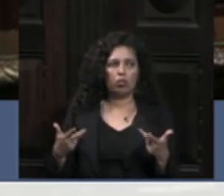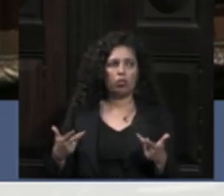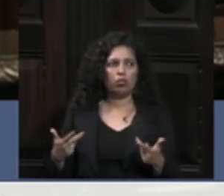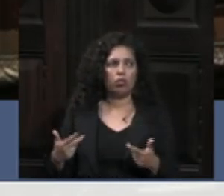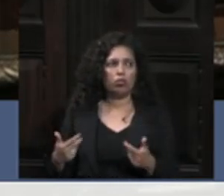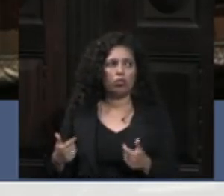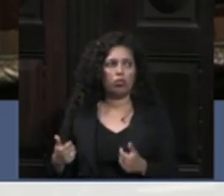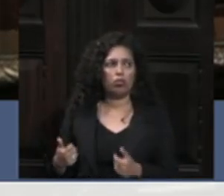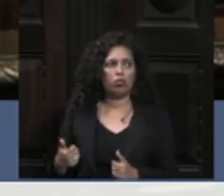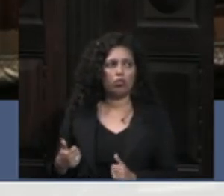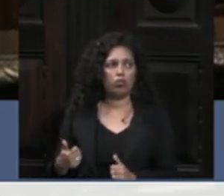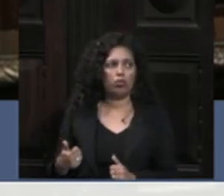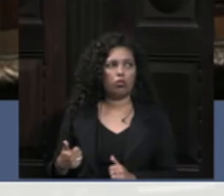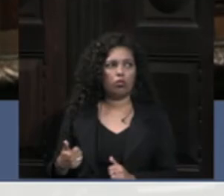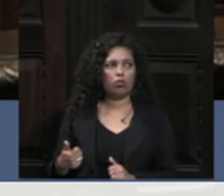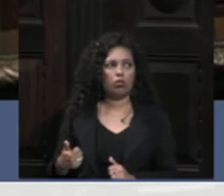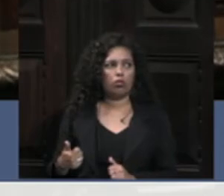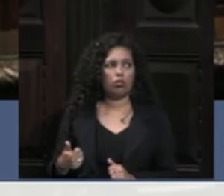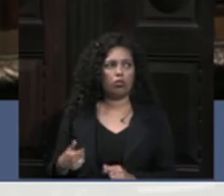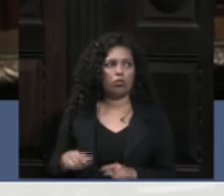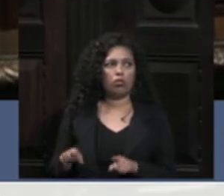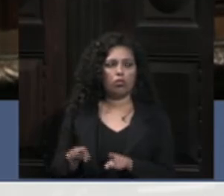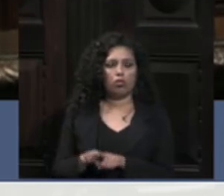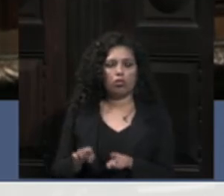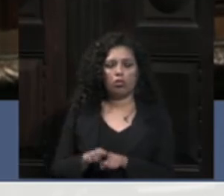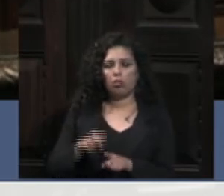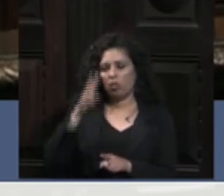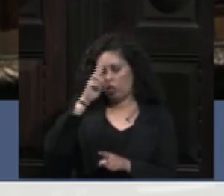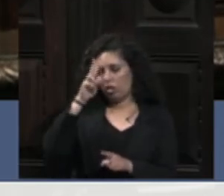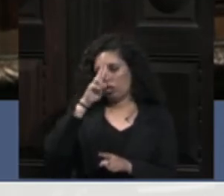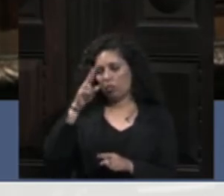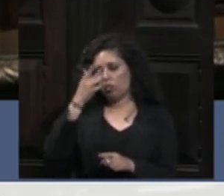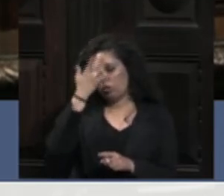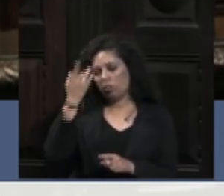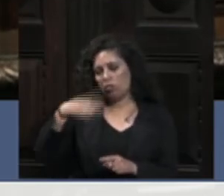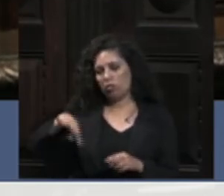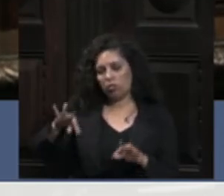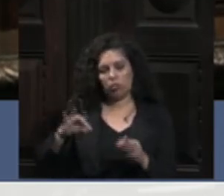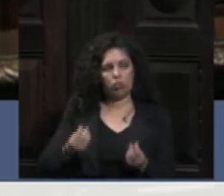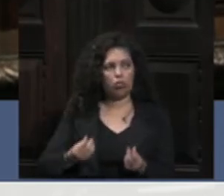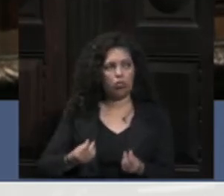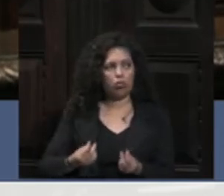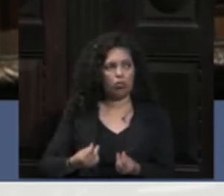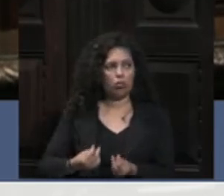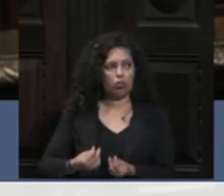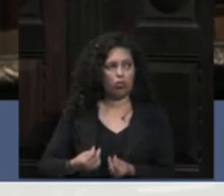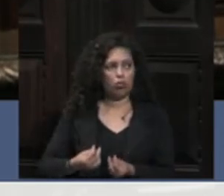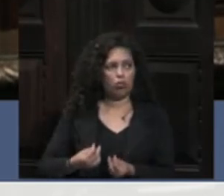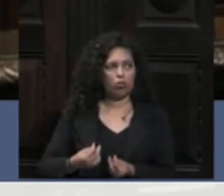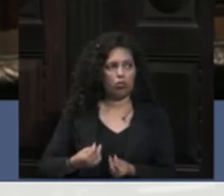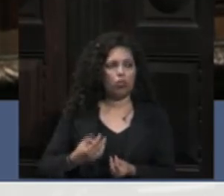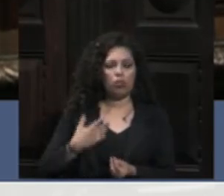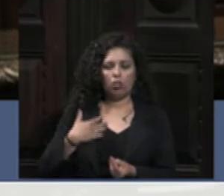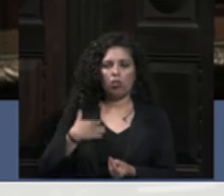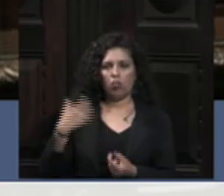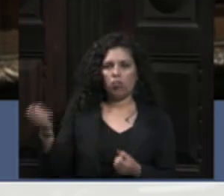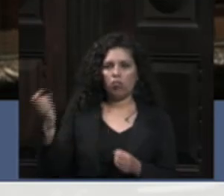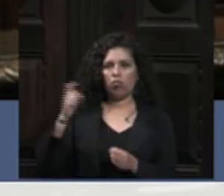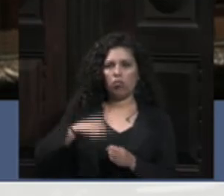né, exatamente aqui para os meus pares, e dizer que voltarei